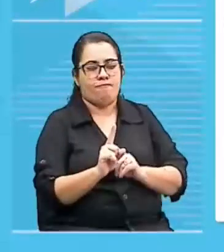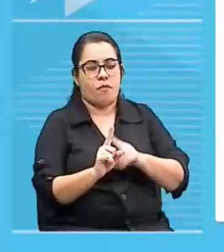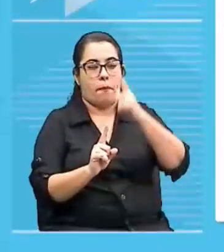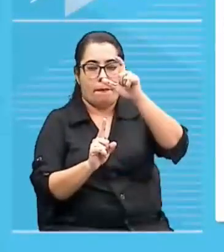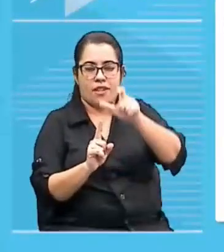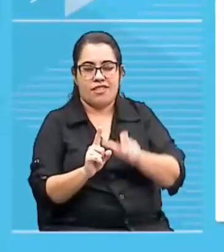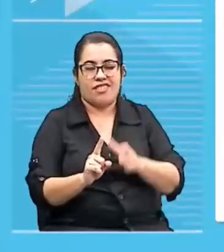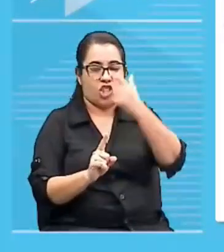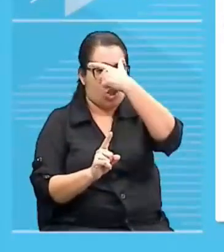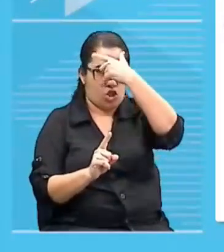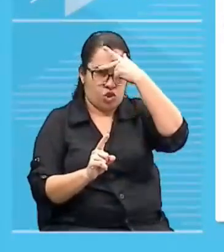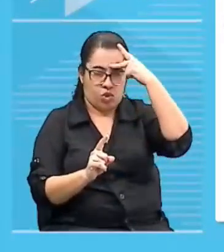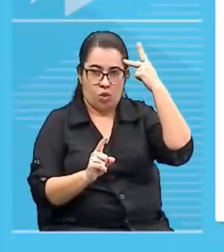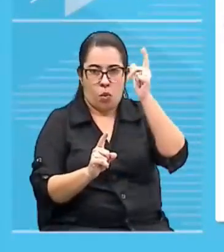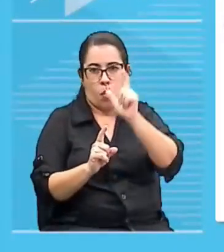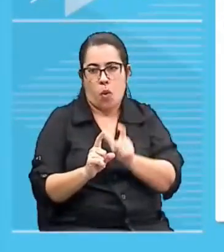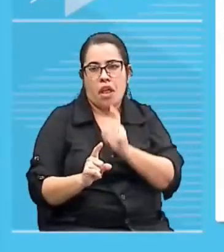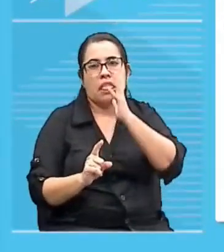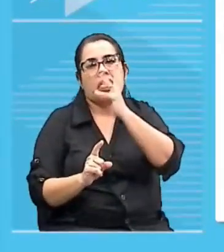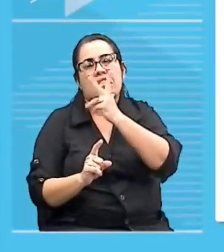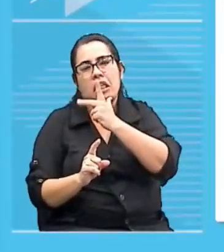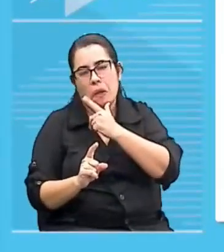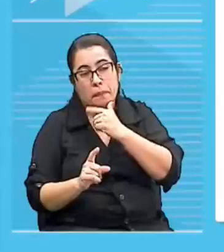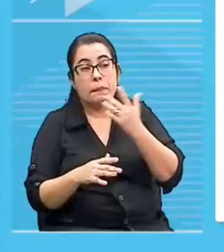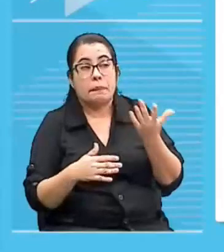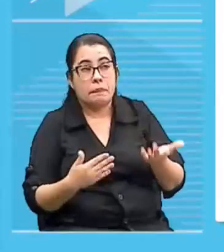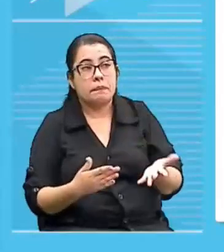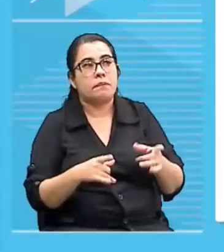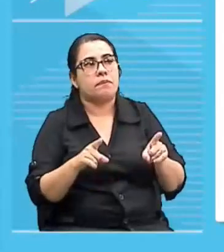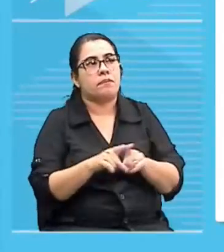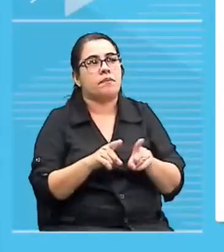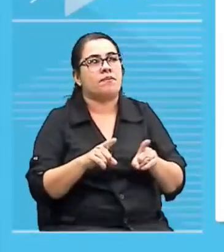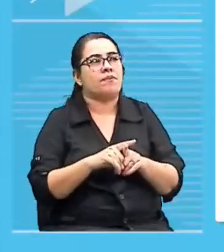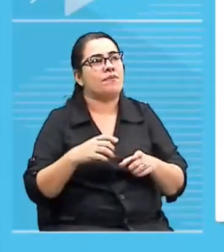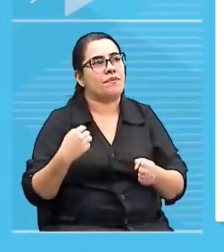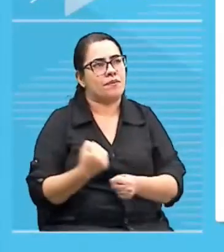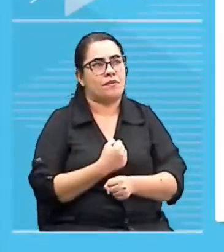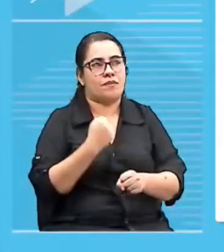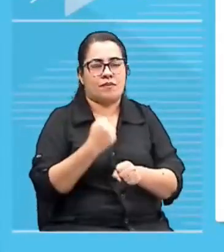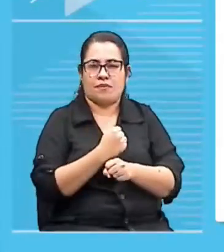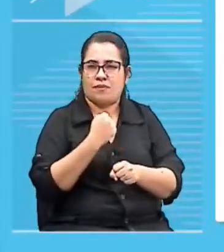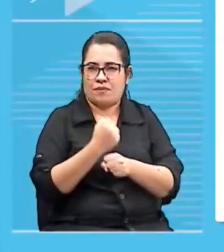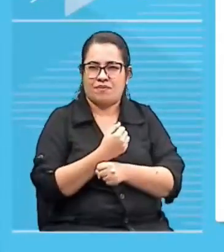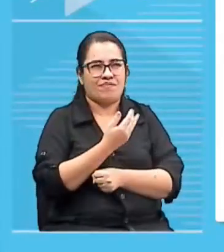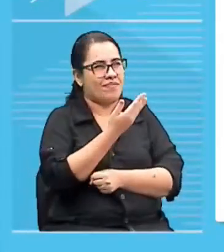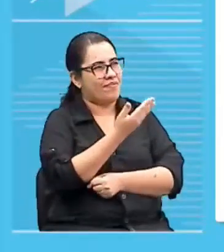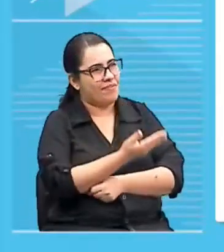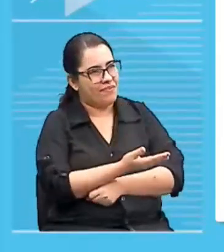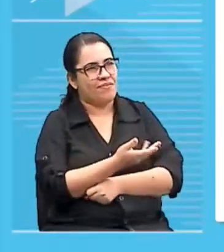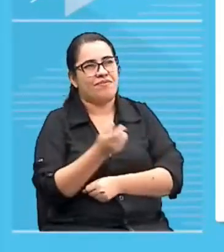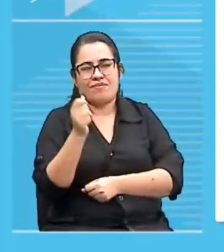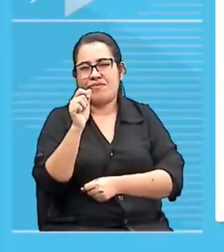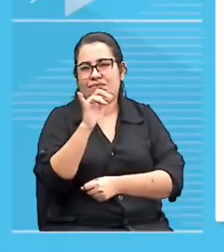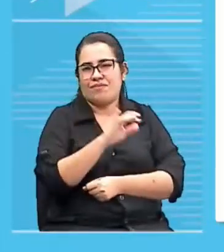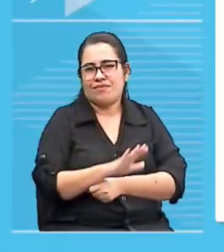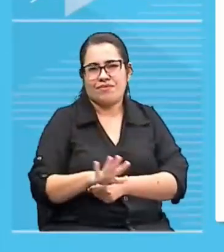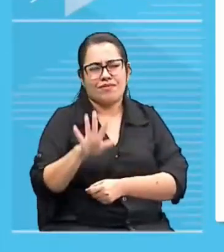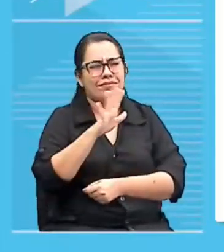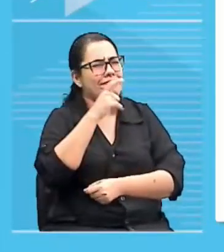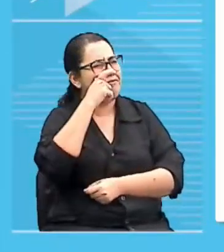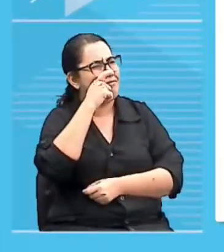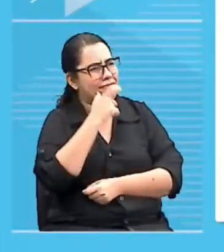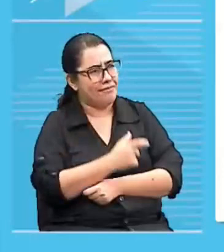é uma realidade. Robótica na construção civil. Eu trouxe para vocês aqui algo que eu achei